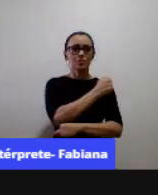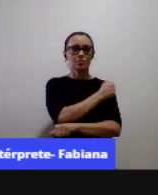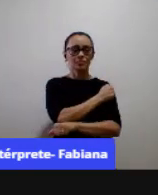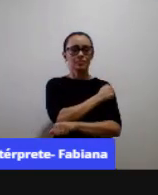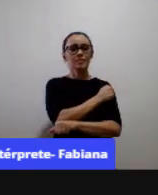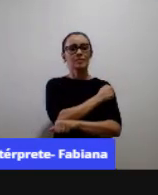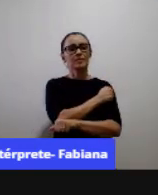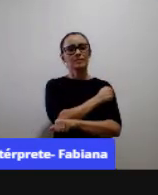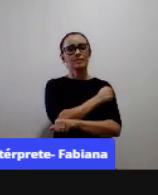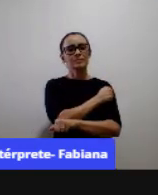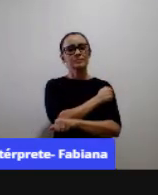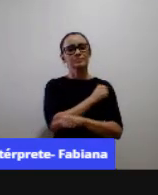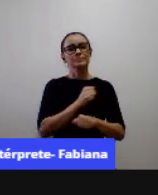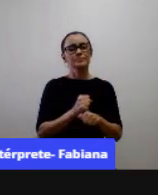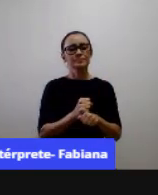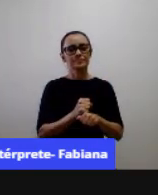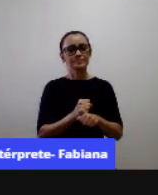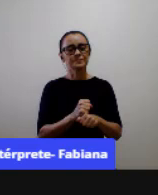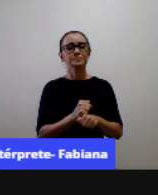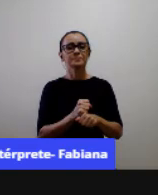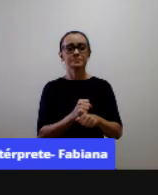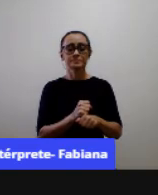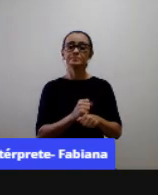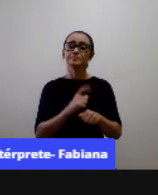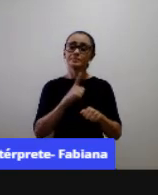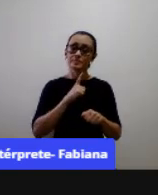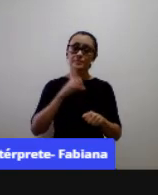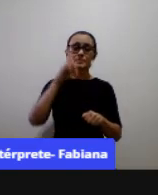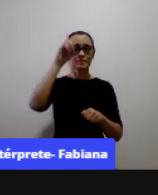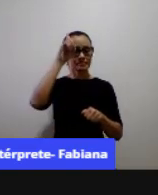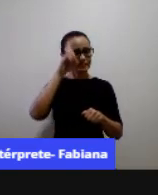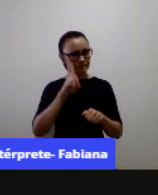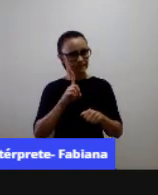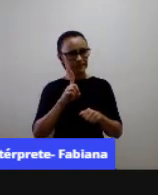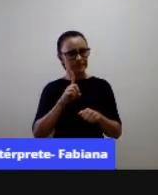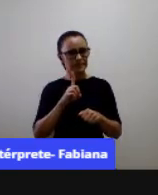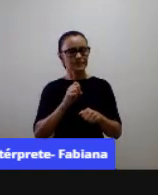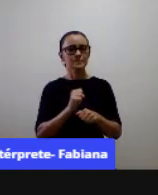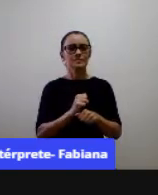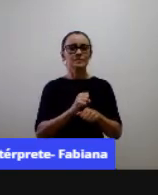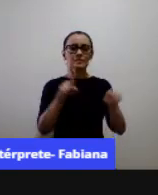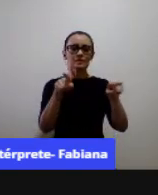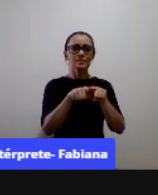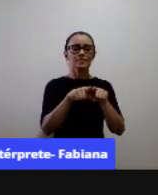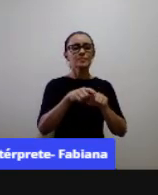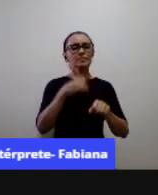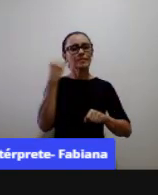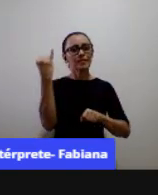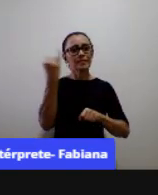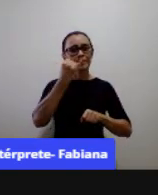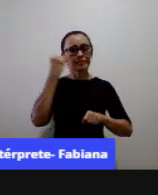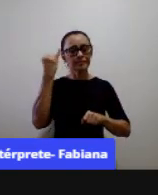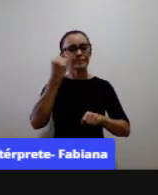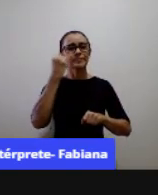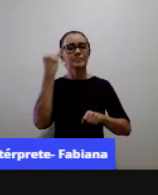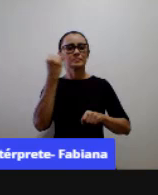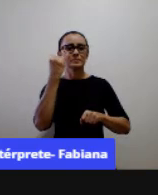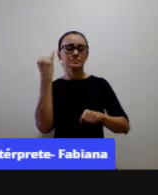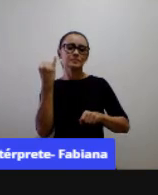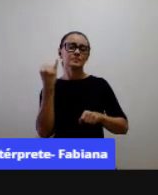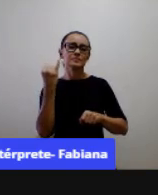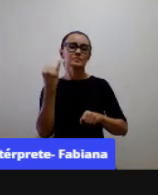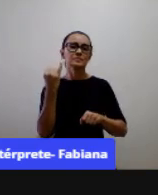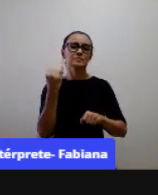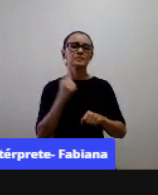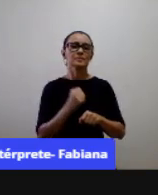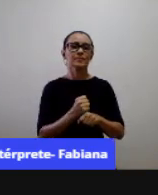não deixa de ter a deficiência. Coloquem a necessidade das aspirações da família serem